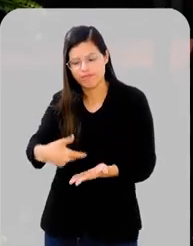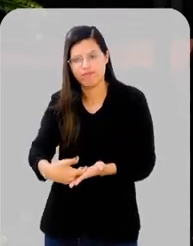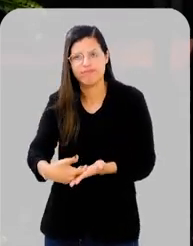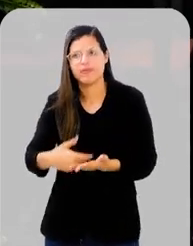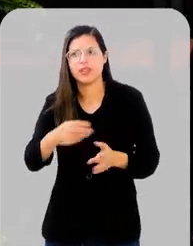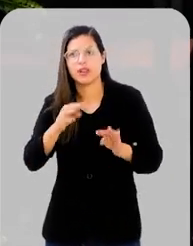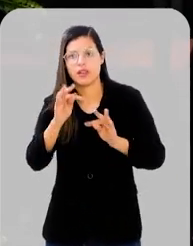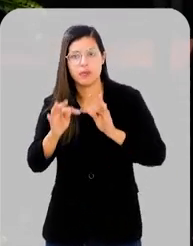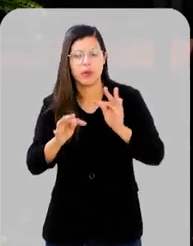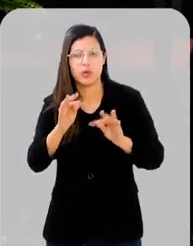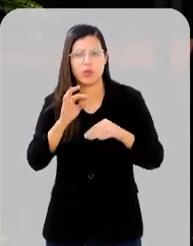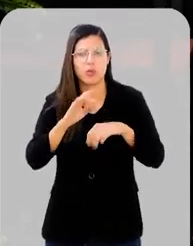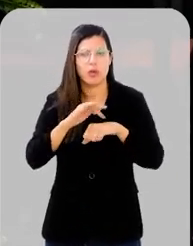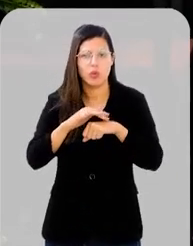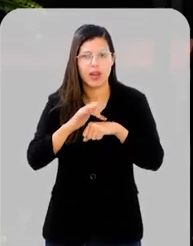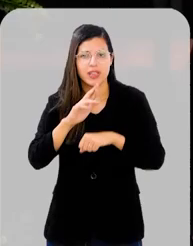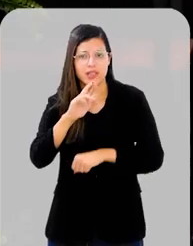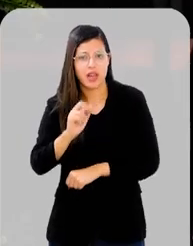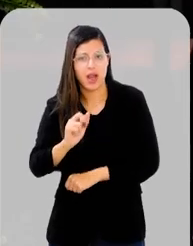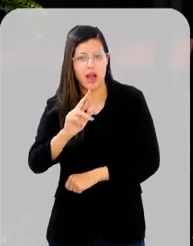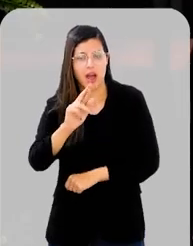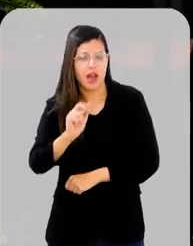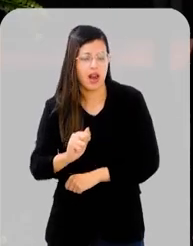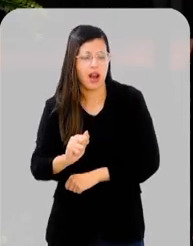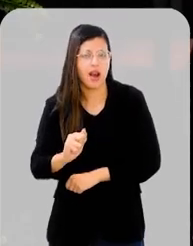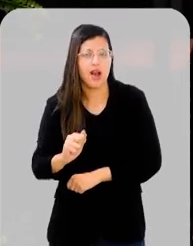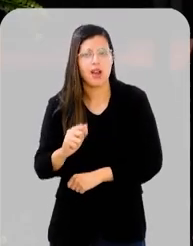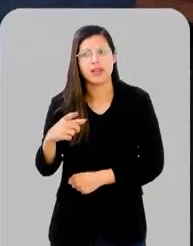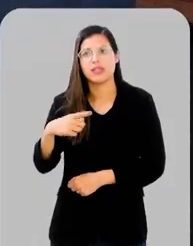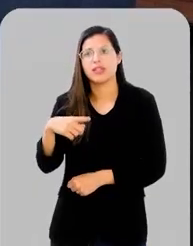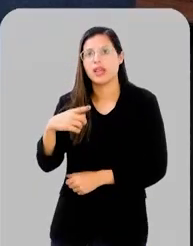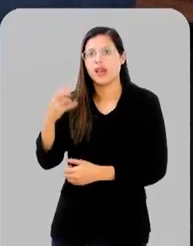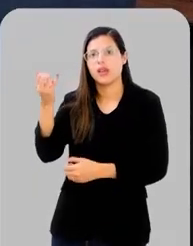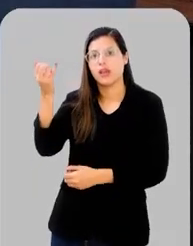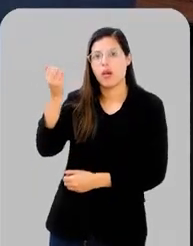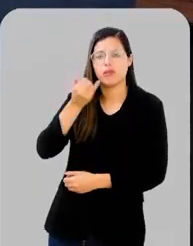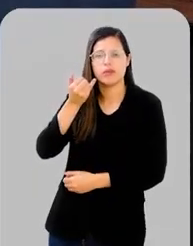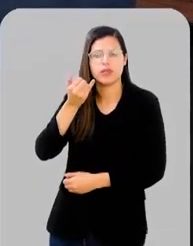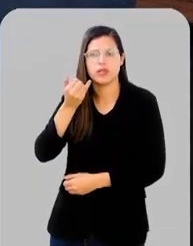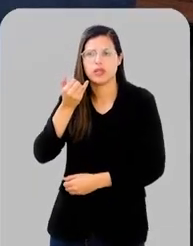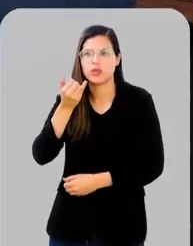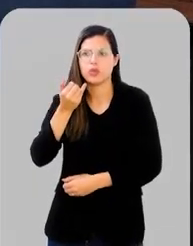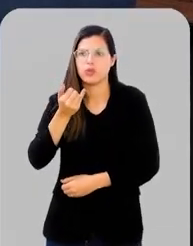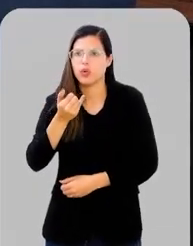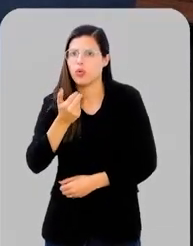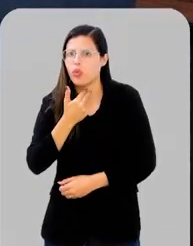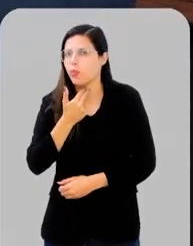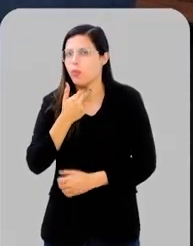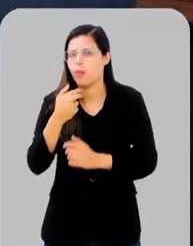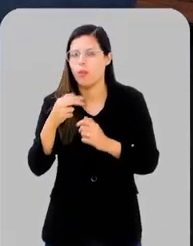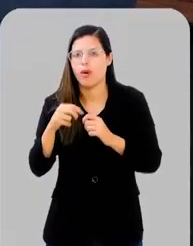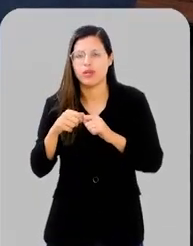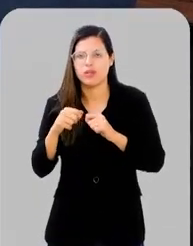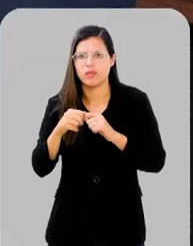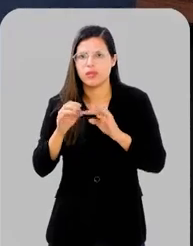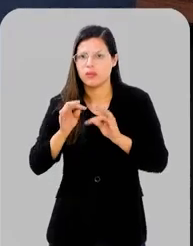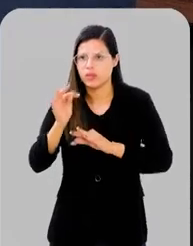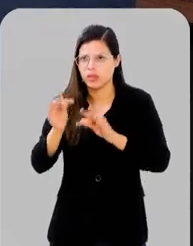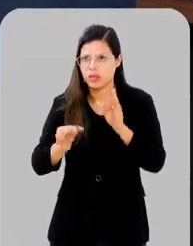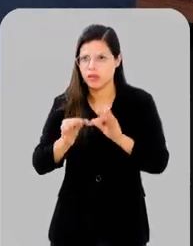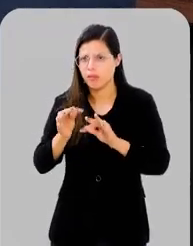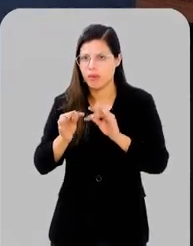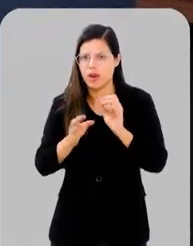fazendo um tratamento com uma doença extremamente Rara e que recebe a notícia que não vai mais receber os reembolsos e que não pode mais fazer o